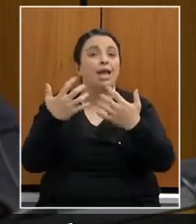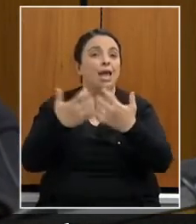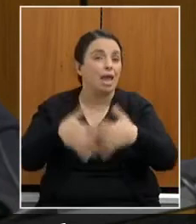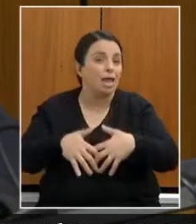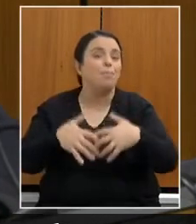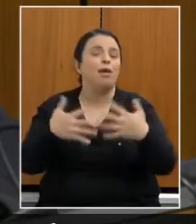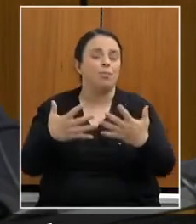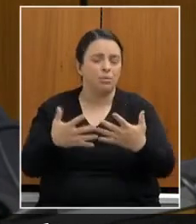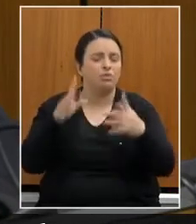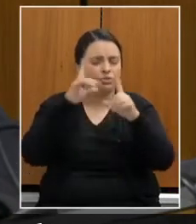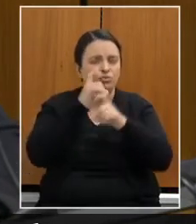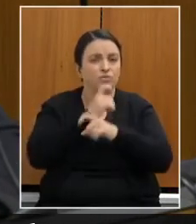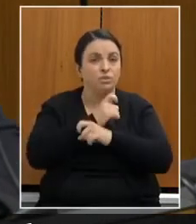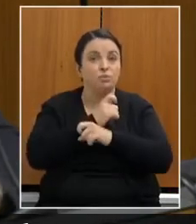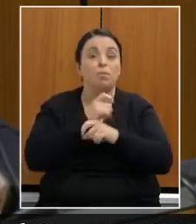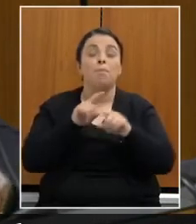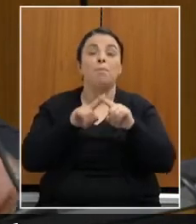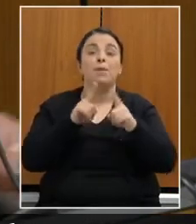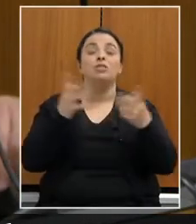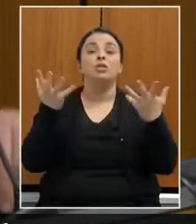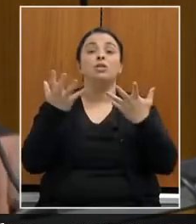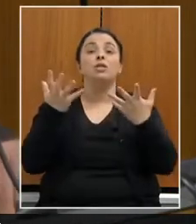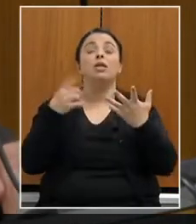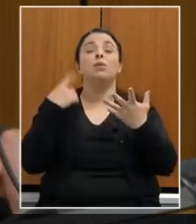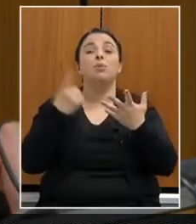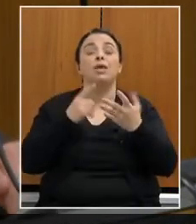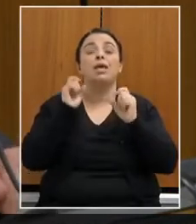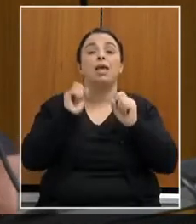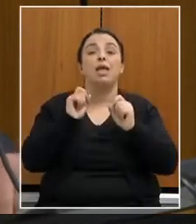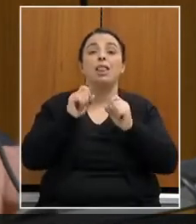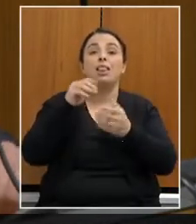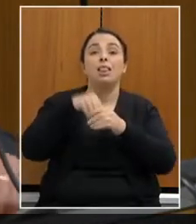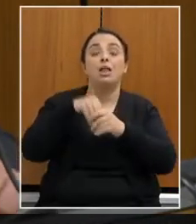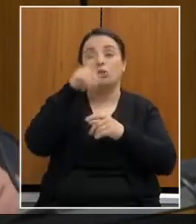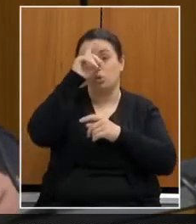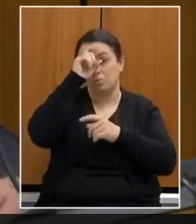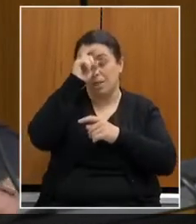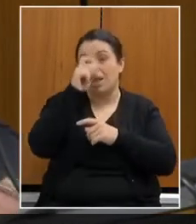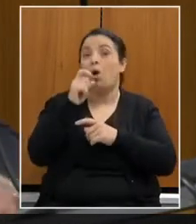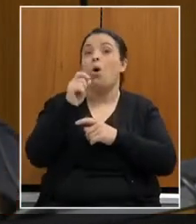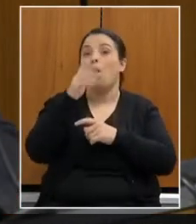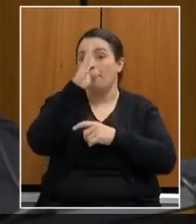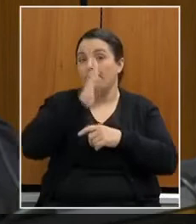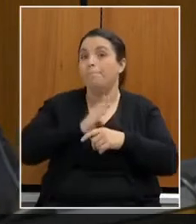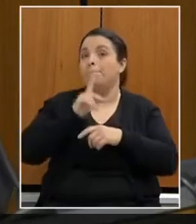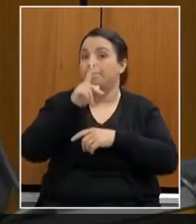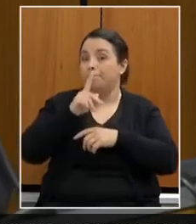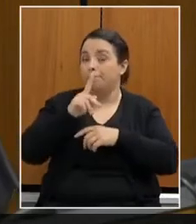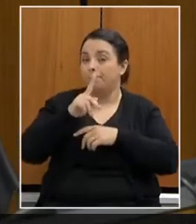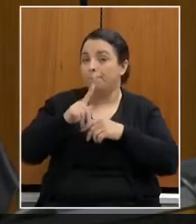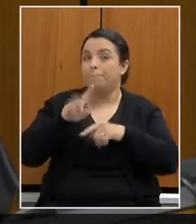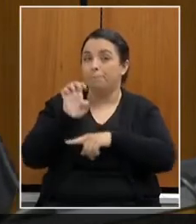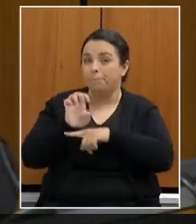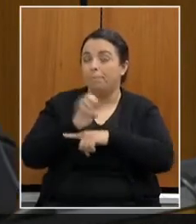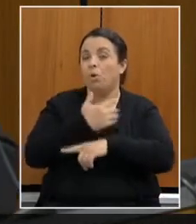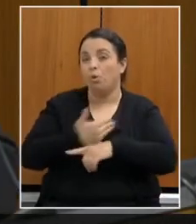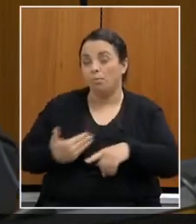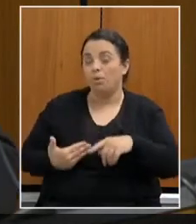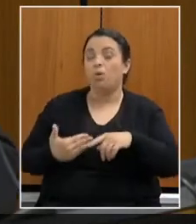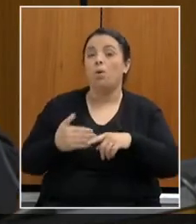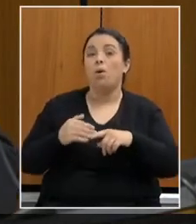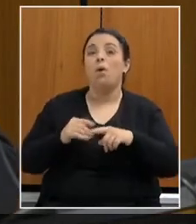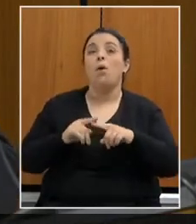é exatamente a gente aumentar a eficiência no hospital que continua sendo público todos os servidores mantendo seus direitos